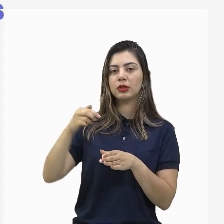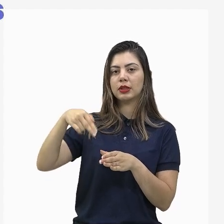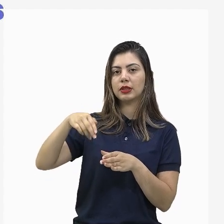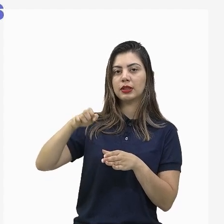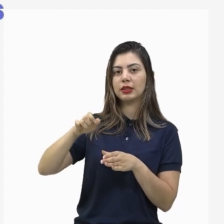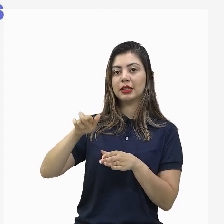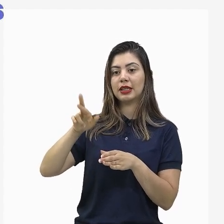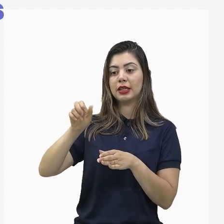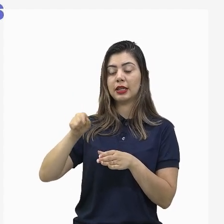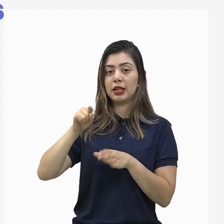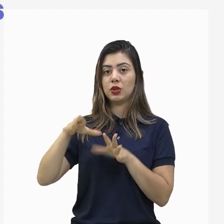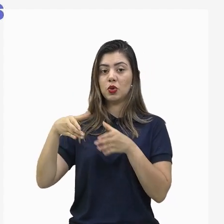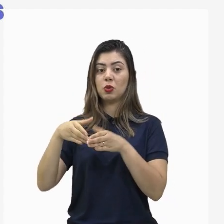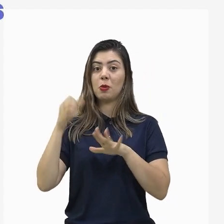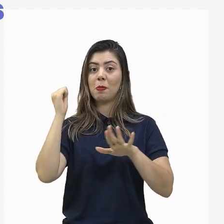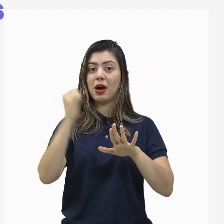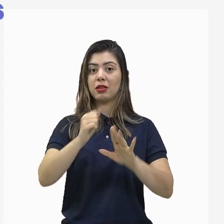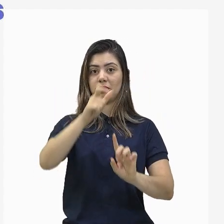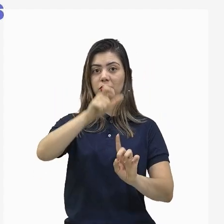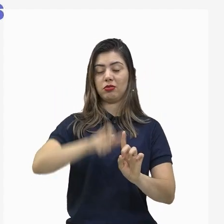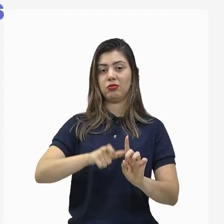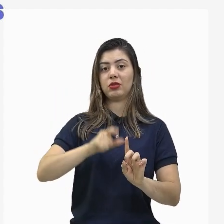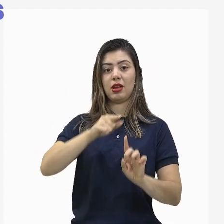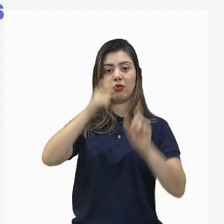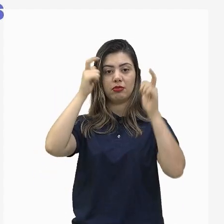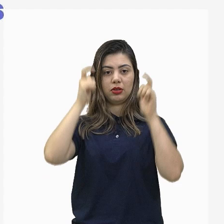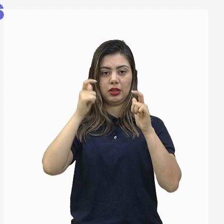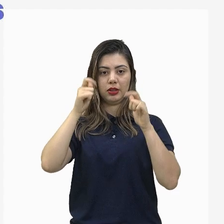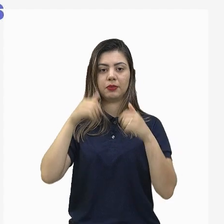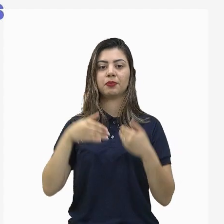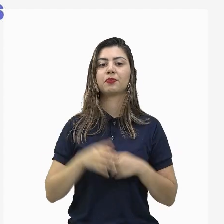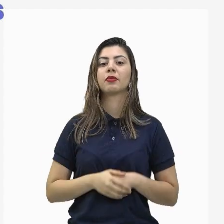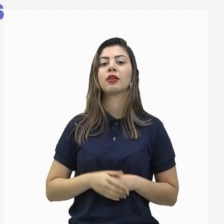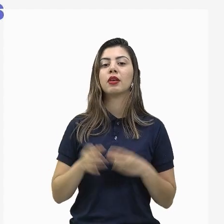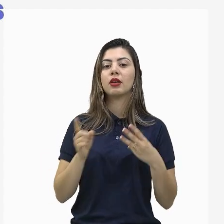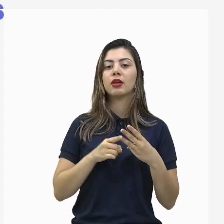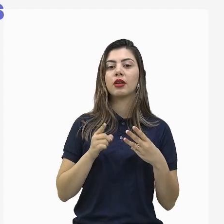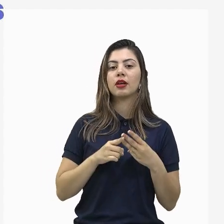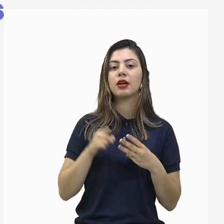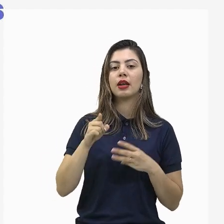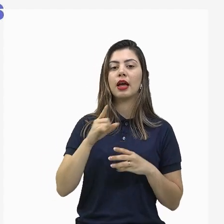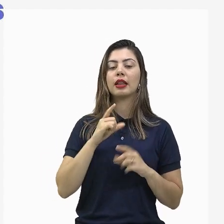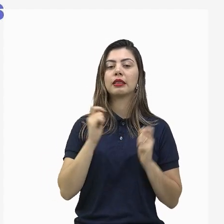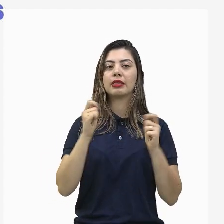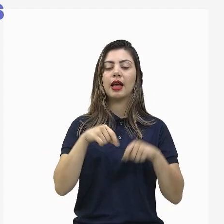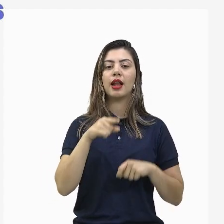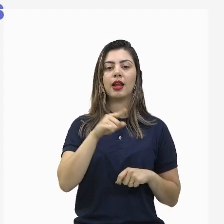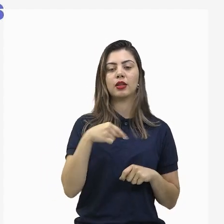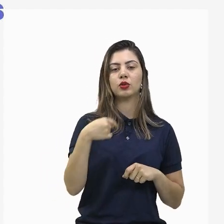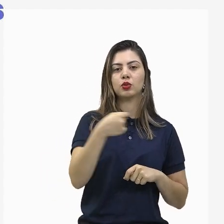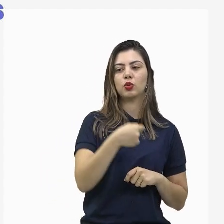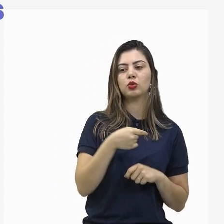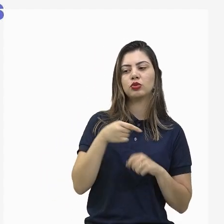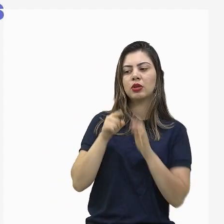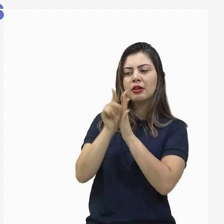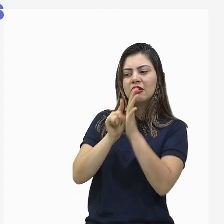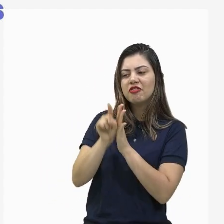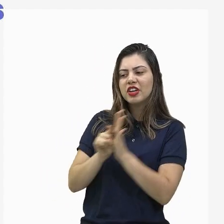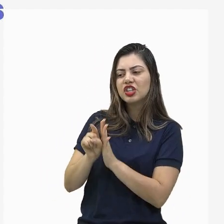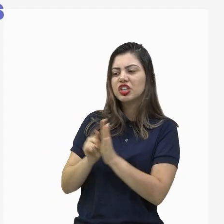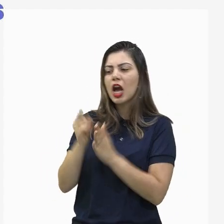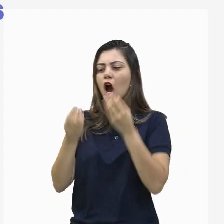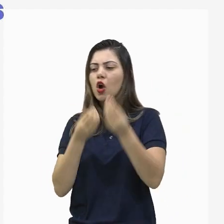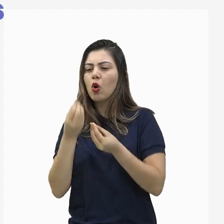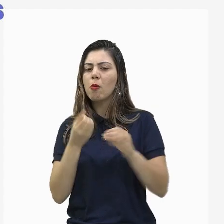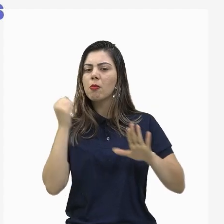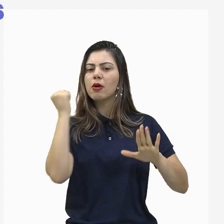do assassinato do príncipe, participação de autoridades austríacas nas investigações do crime em território sérvio, violando, então,